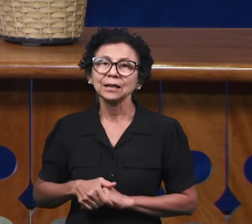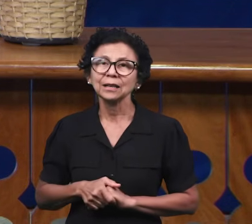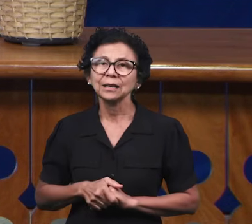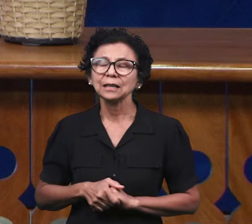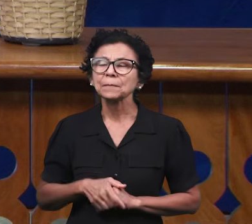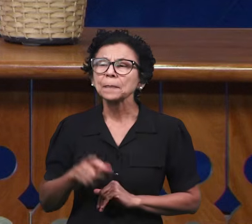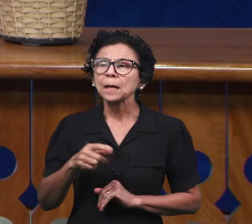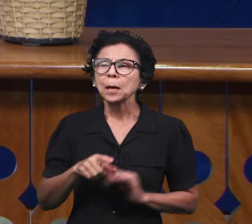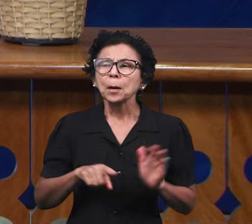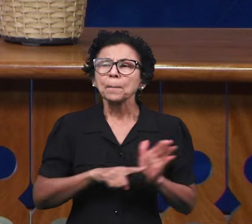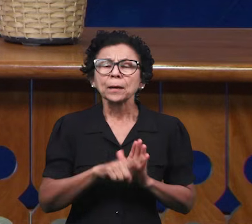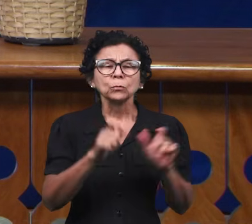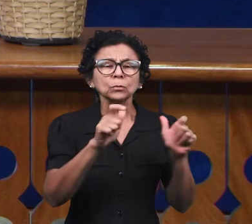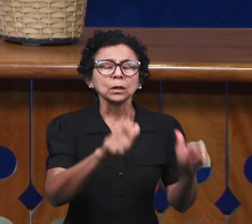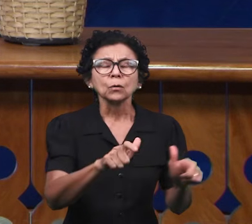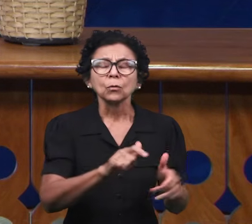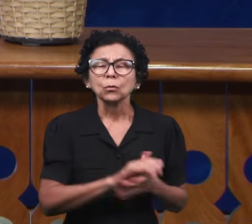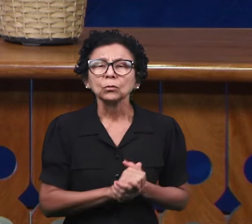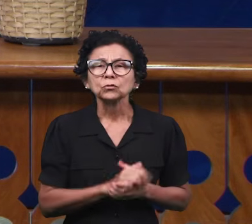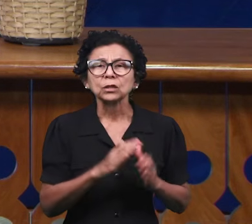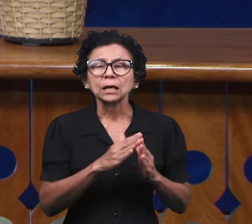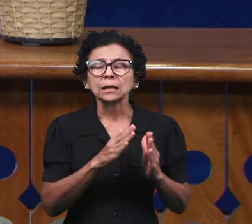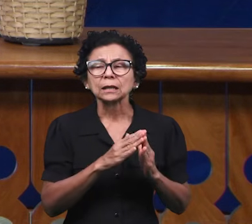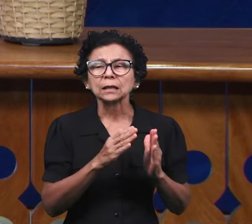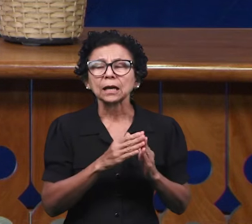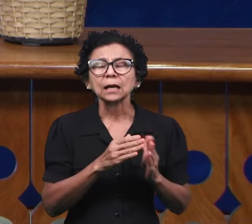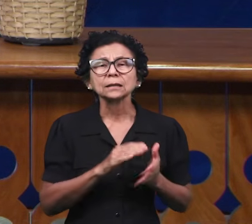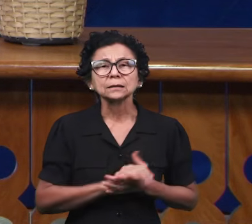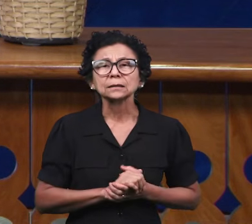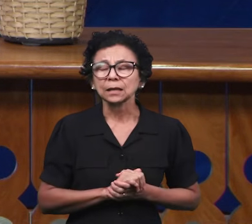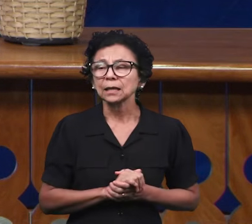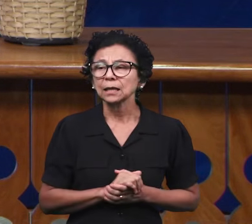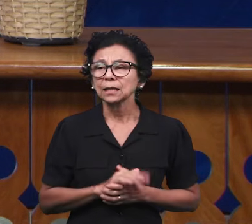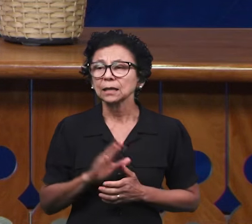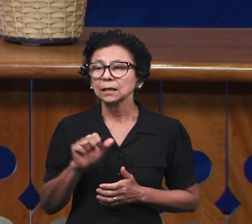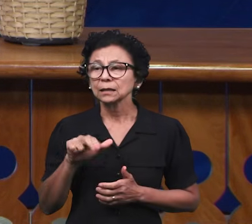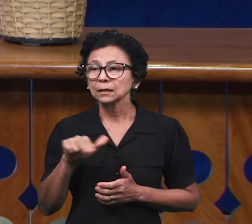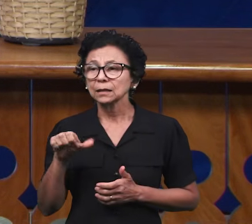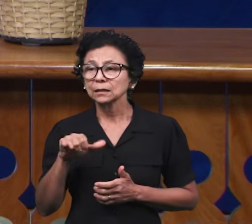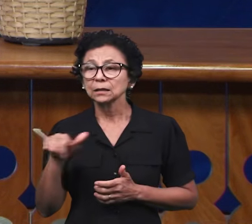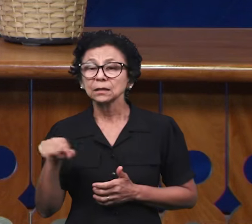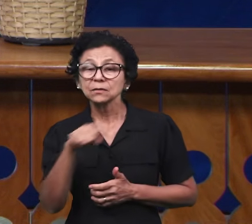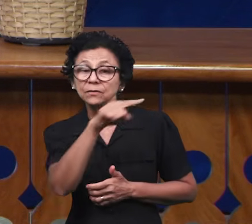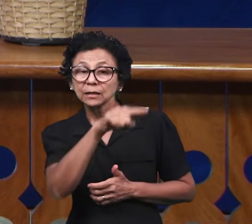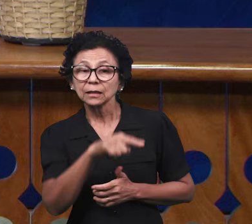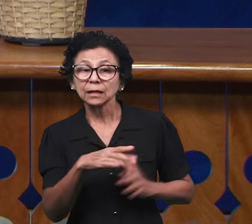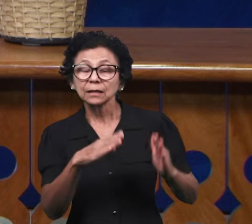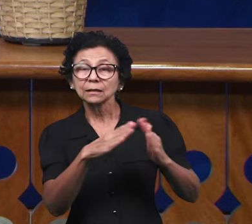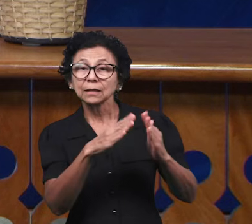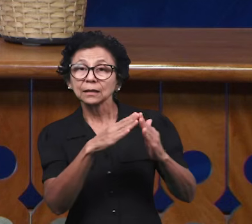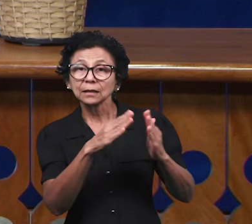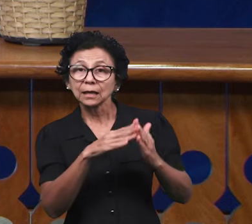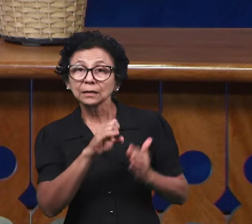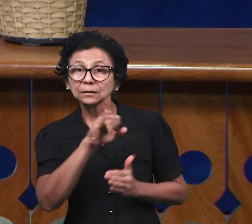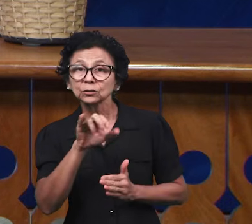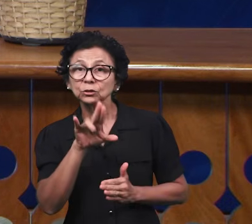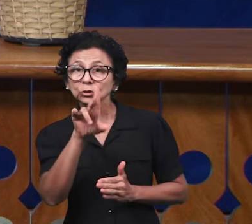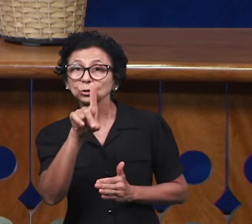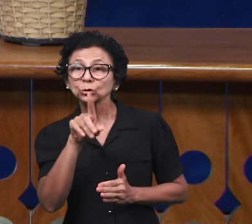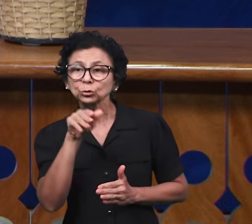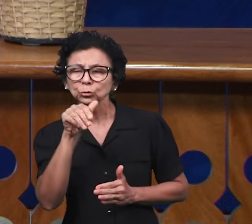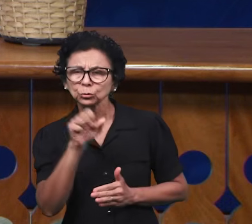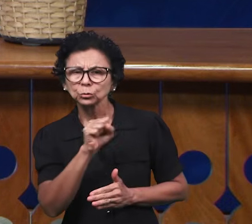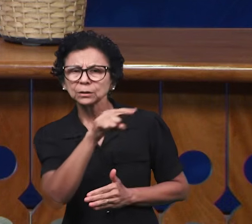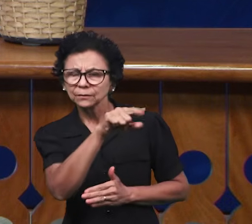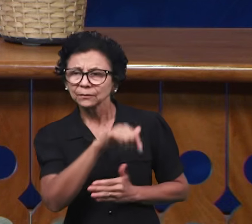casa de Judas, identificou até a casa onde Ananias deveria ir, por um homem de Tarso chamado Saulo,